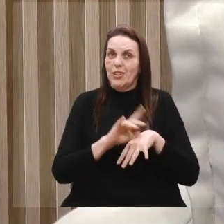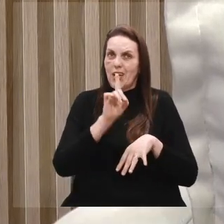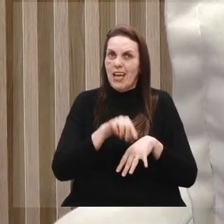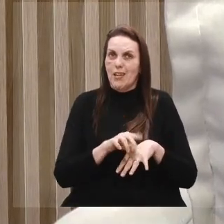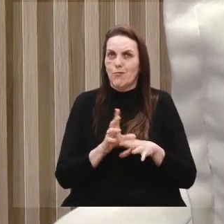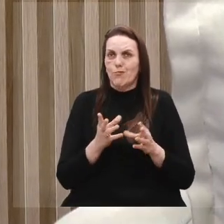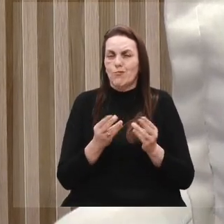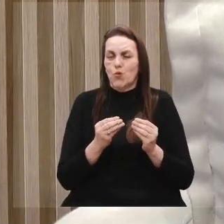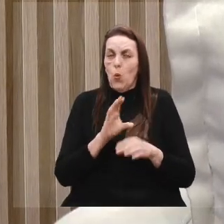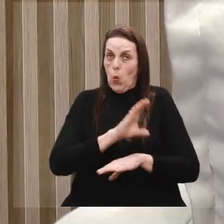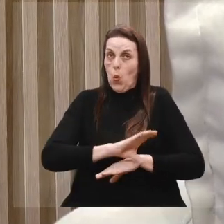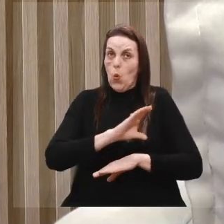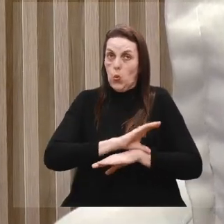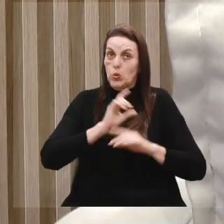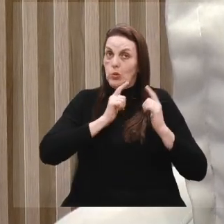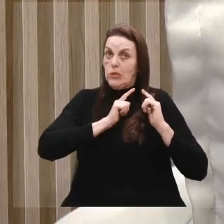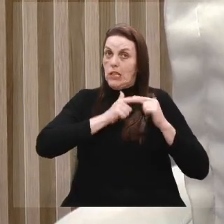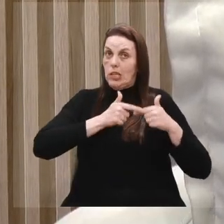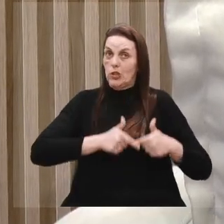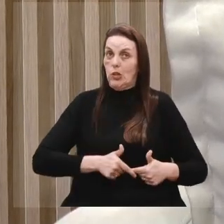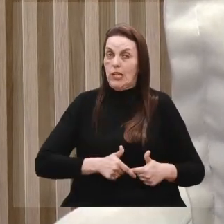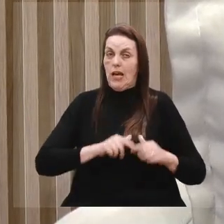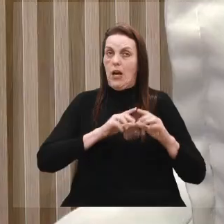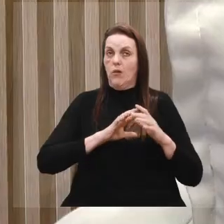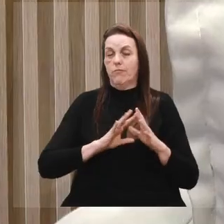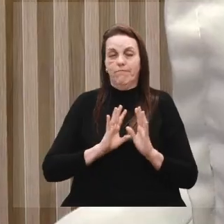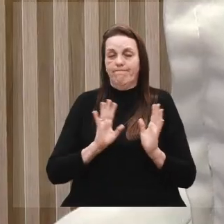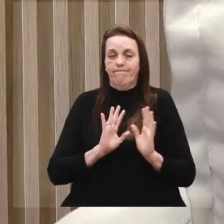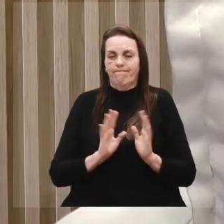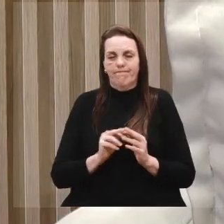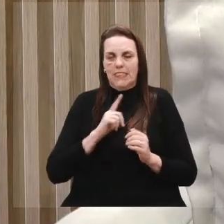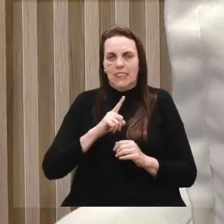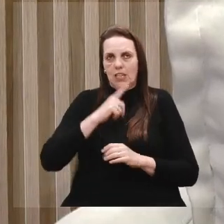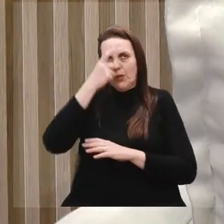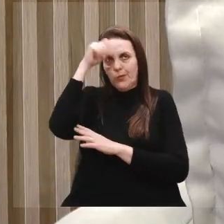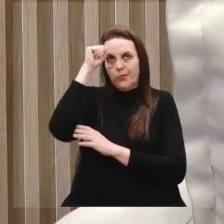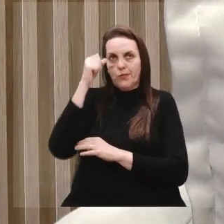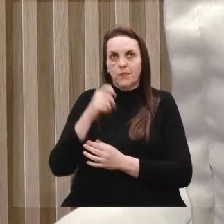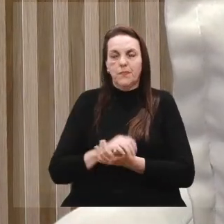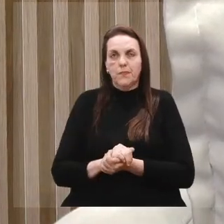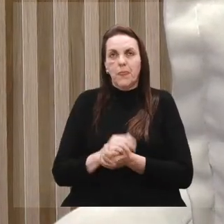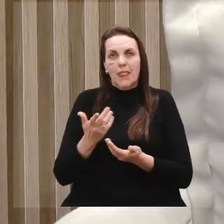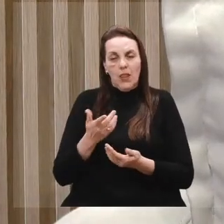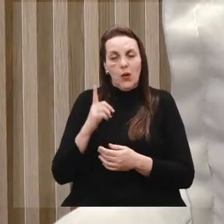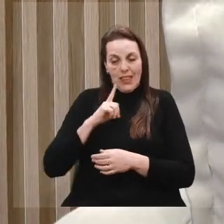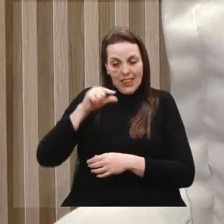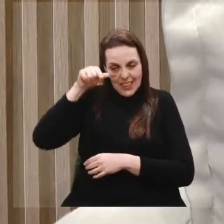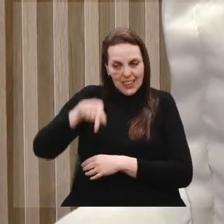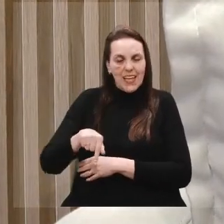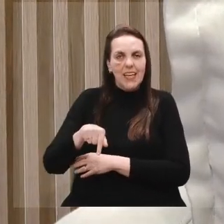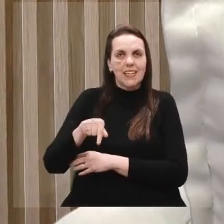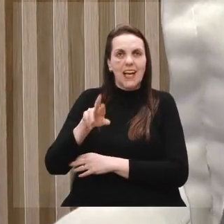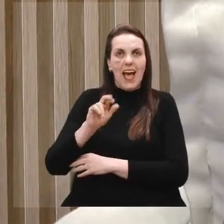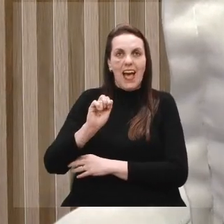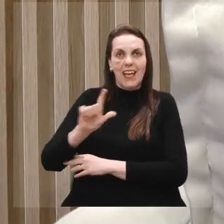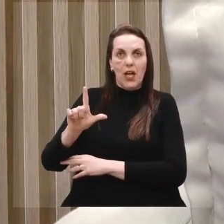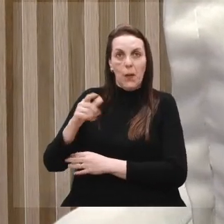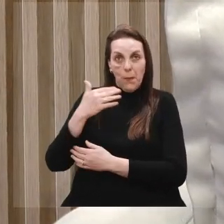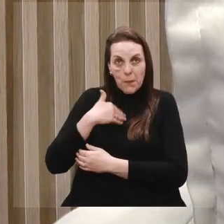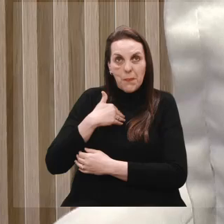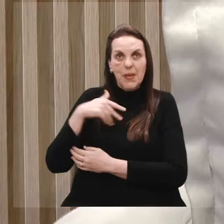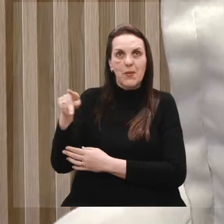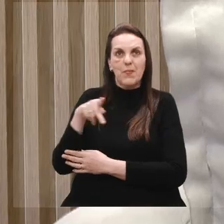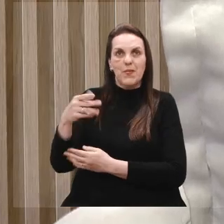era um curso muito tradicional, muito conservador na universidade. E ter a Raquel, naquela época, como